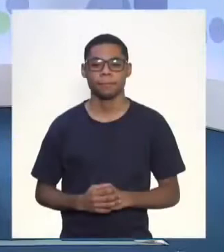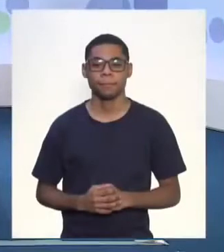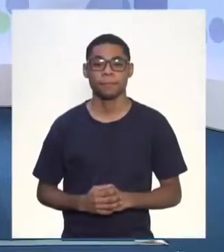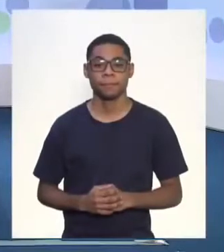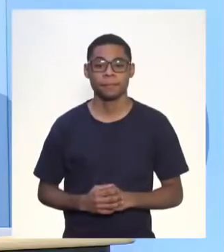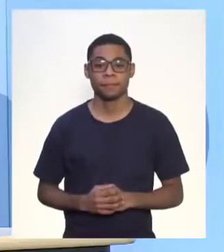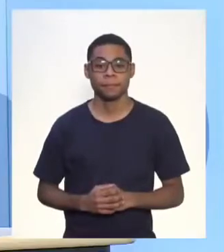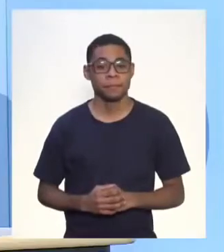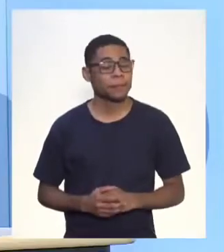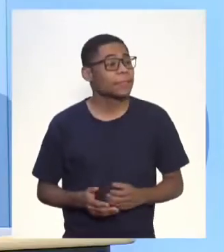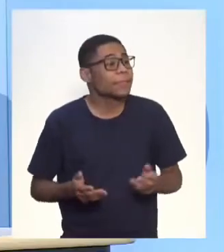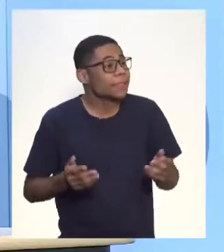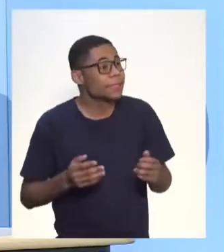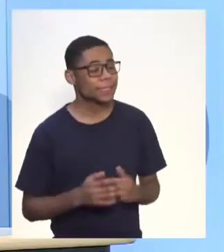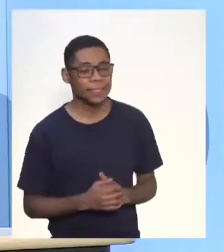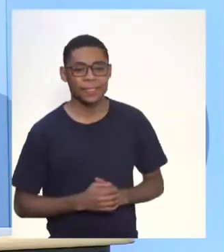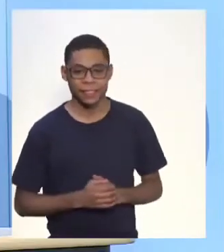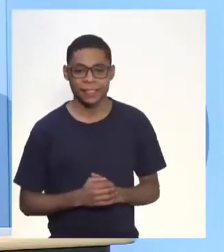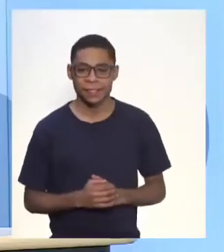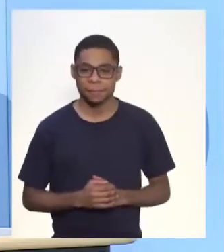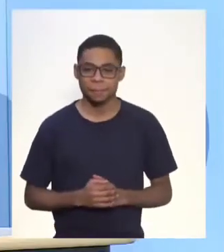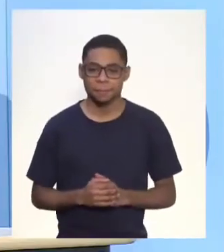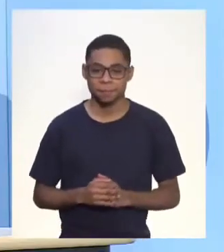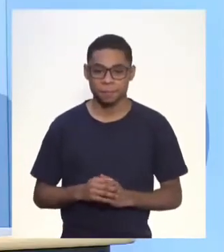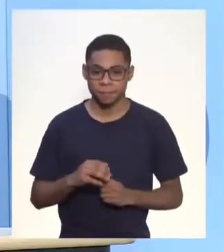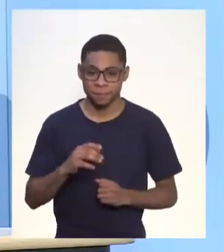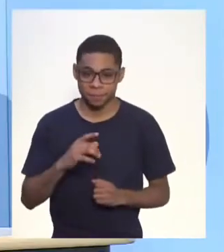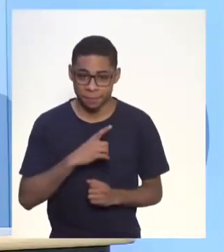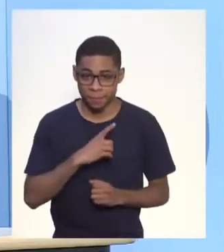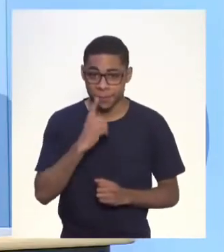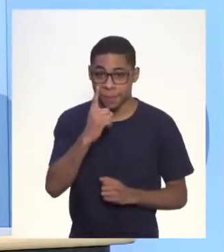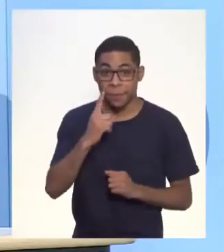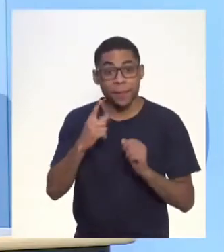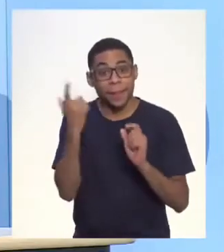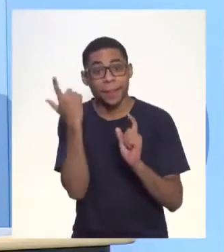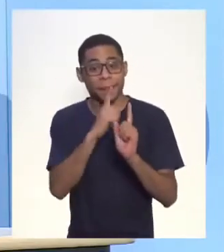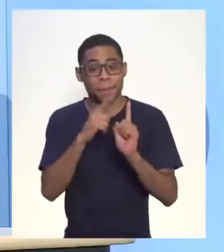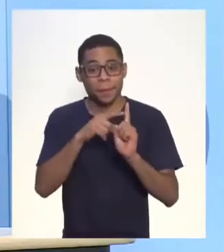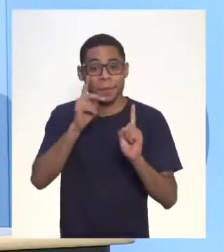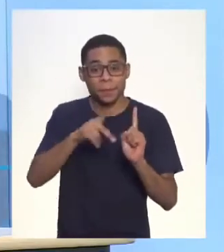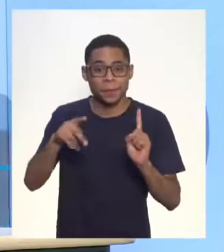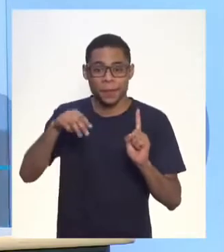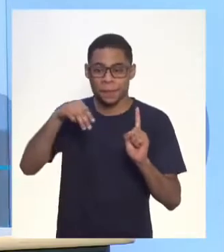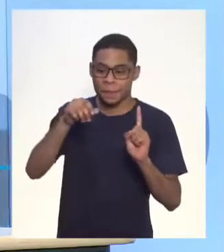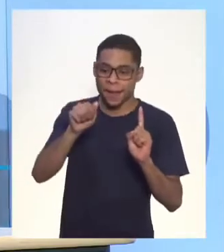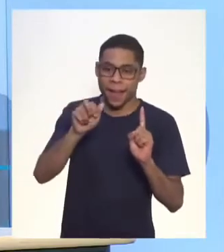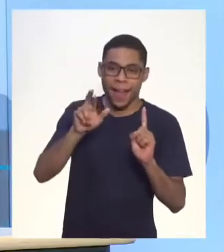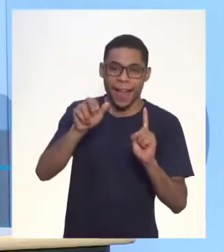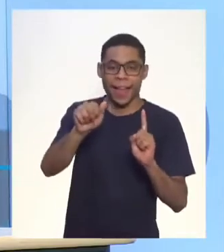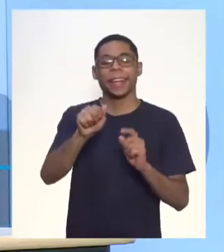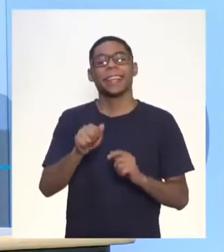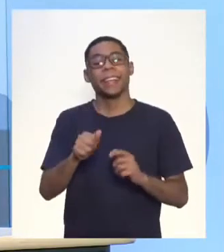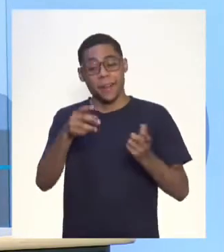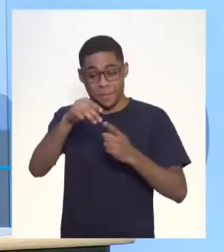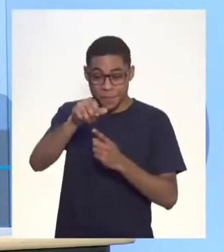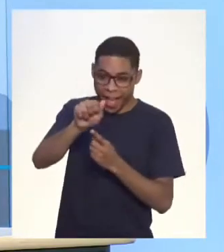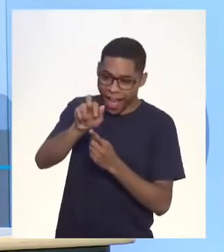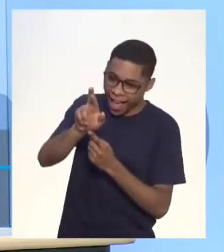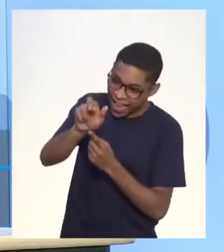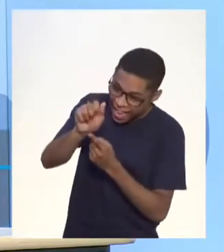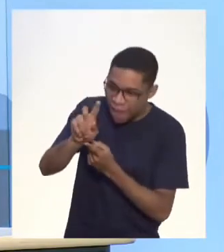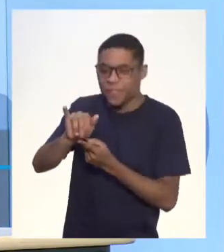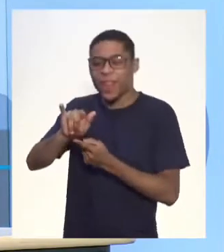Silene, e aí a gente teve aí uma interação super bacana aí da professora Mara, né? Oh, maravilhosa, né? E ela